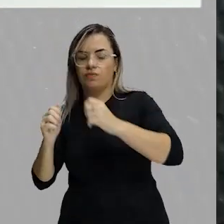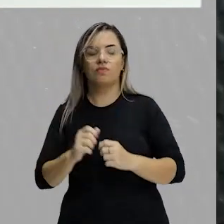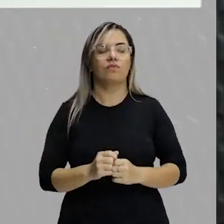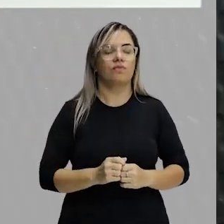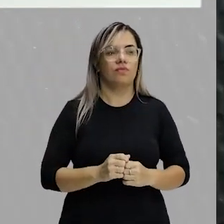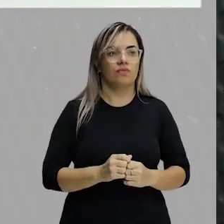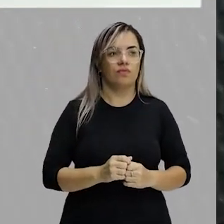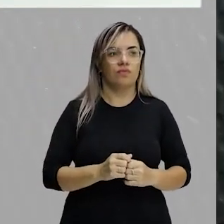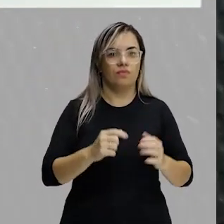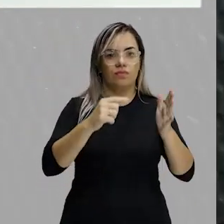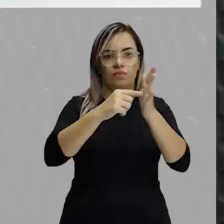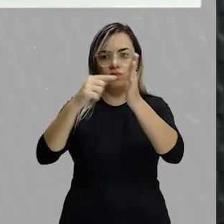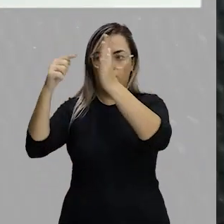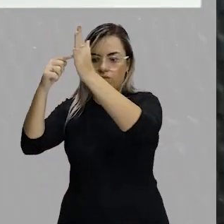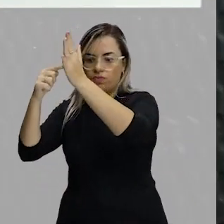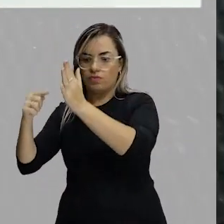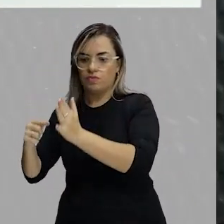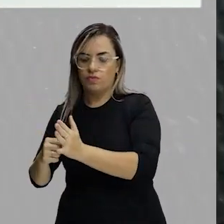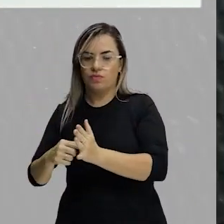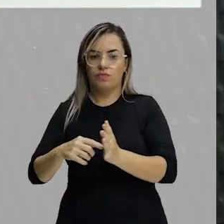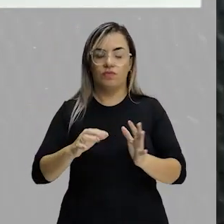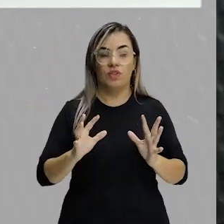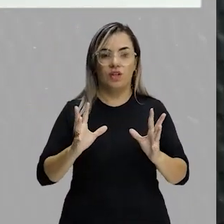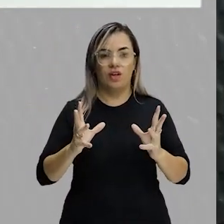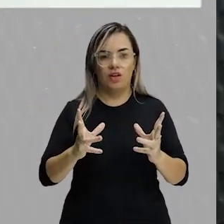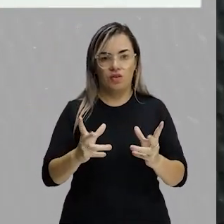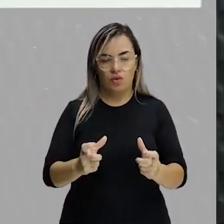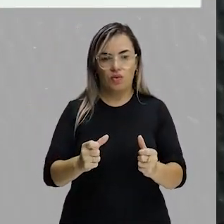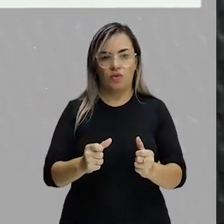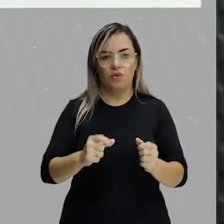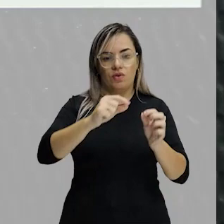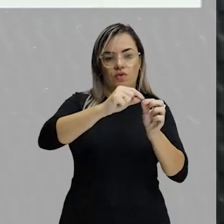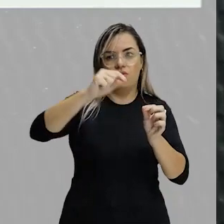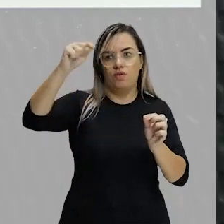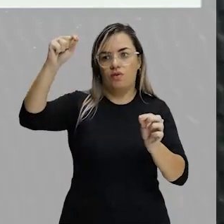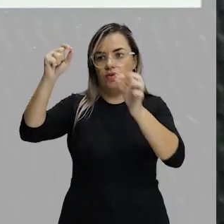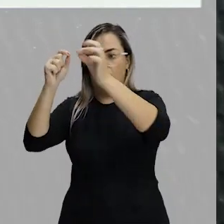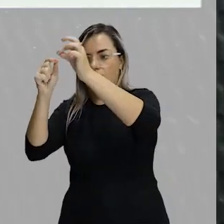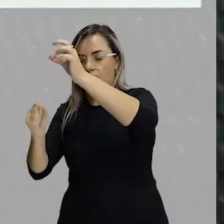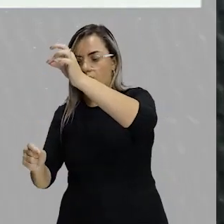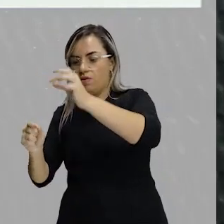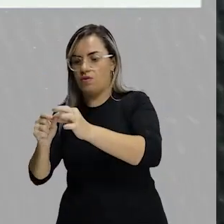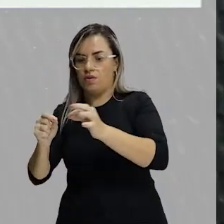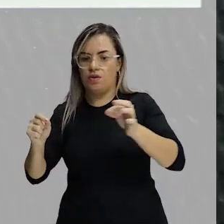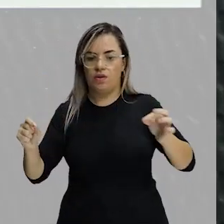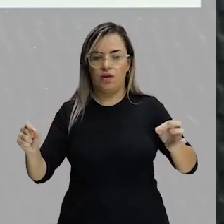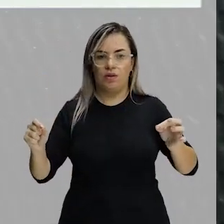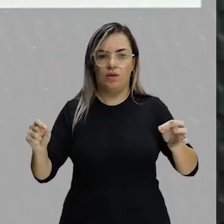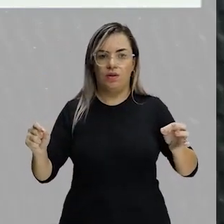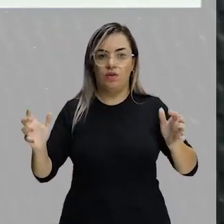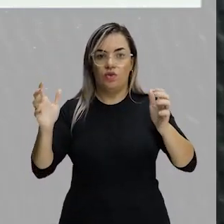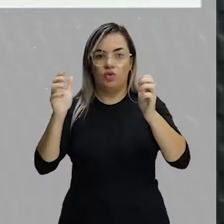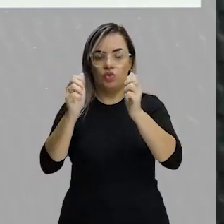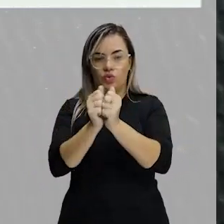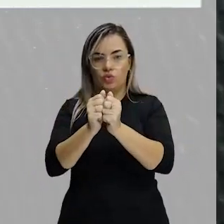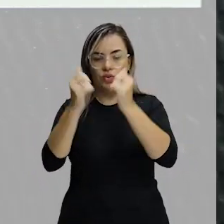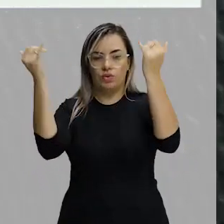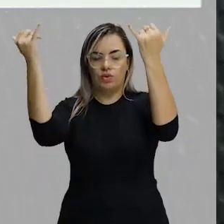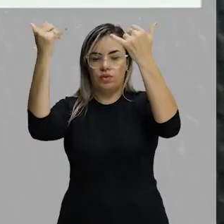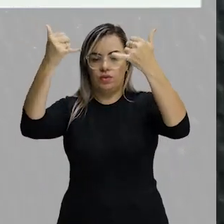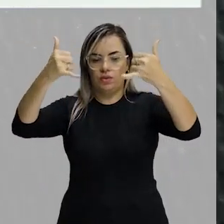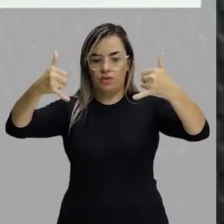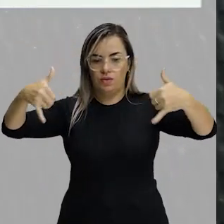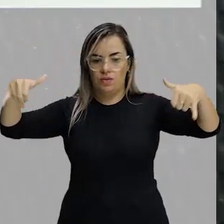é que forma as minhas hipérboles. Tá? E através do desenvolvimento desse cálculo, aí você vai ter um cálculo